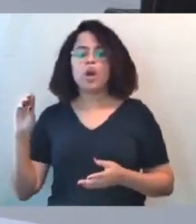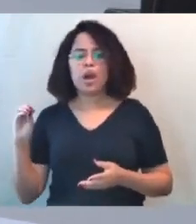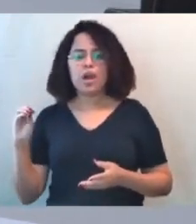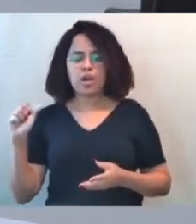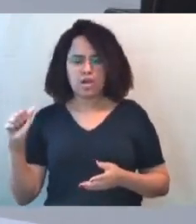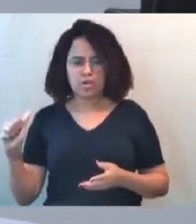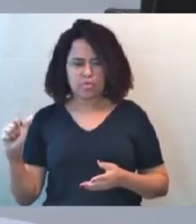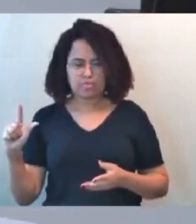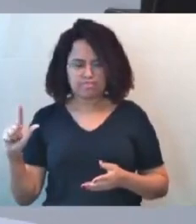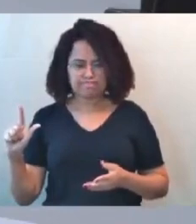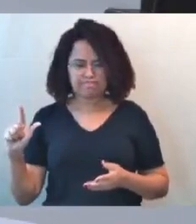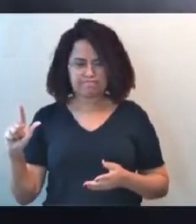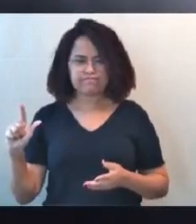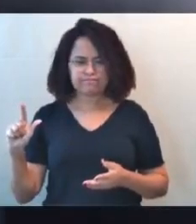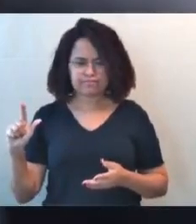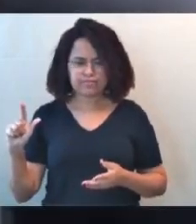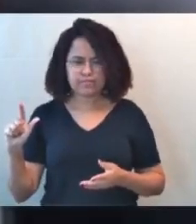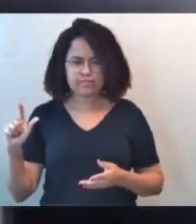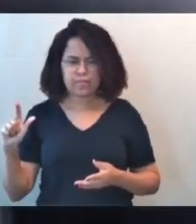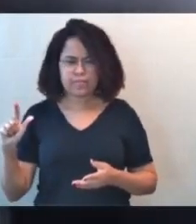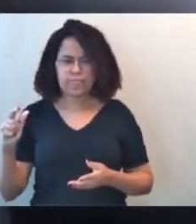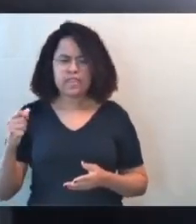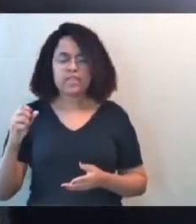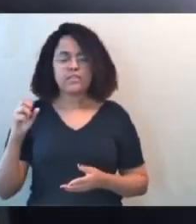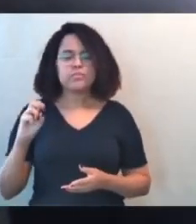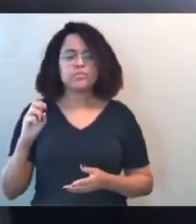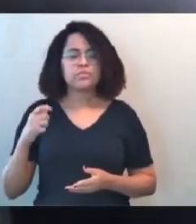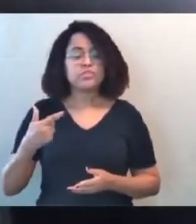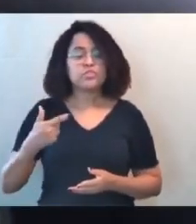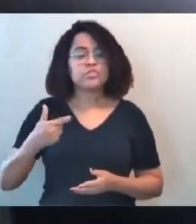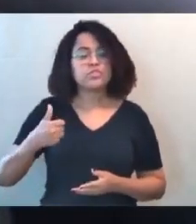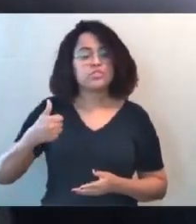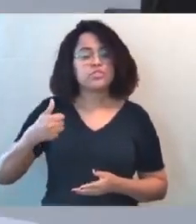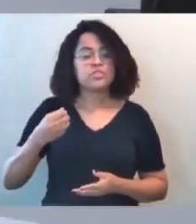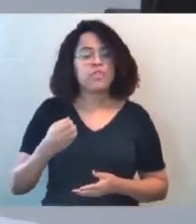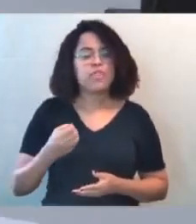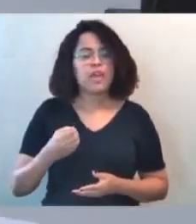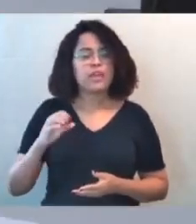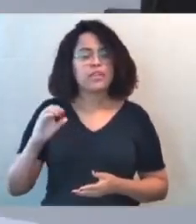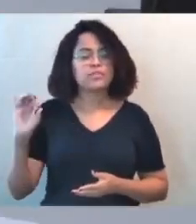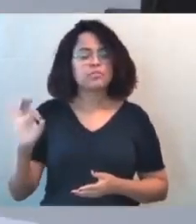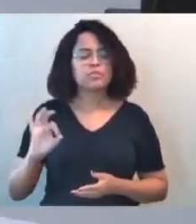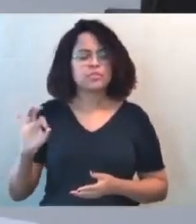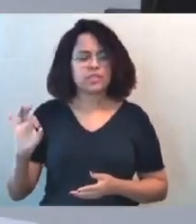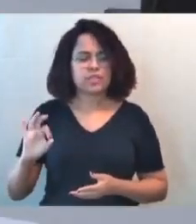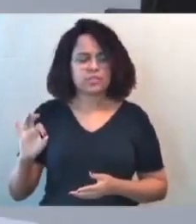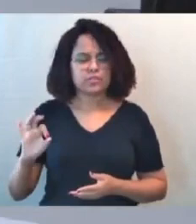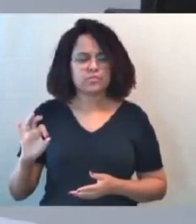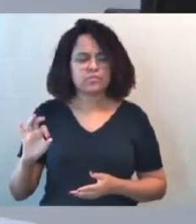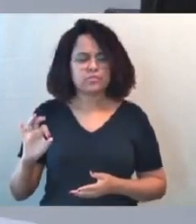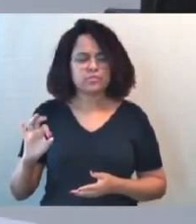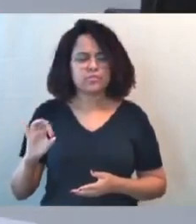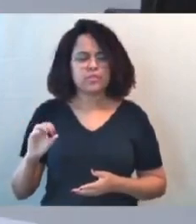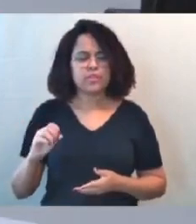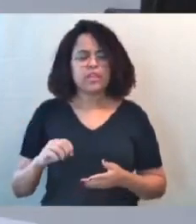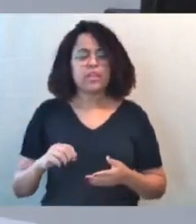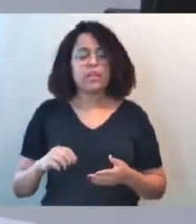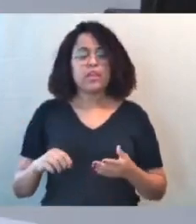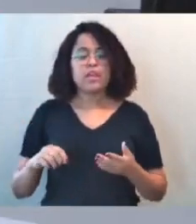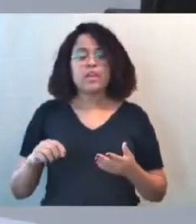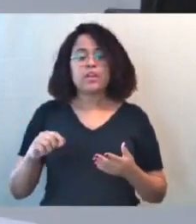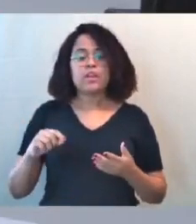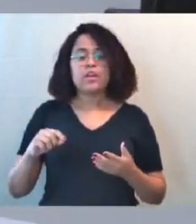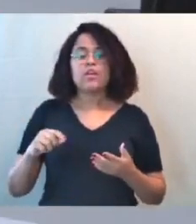Certo, vereadora. Posso tentar explicar mais uma vez? Pois é, eu vou te pegar esses três dados, aí você vai explicar para a gente poder entender. E aí tem